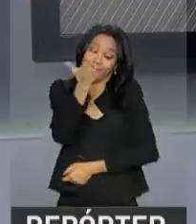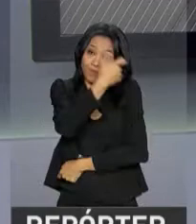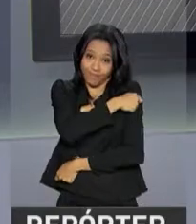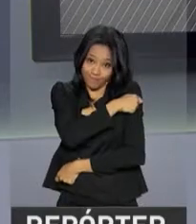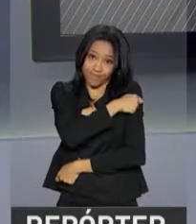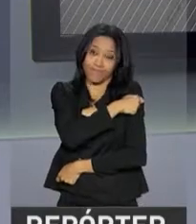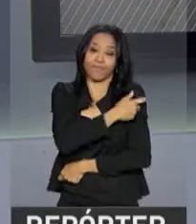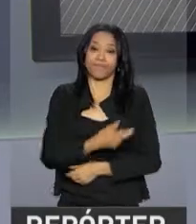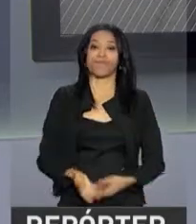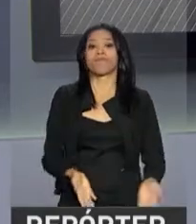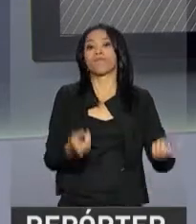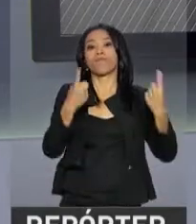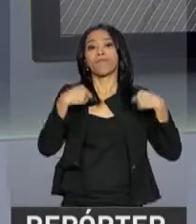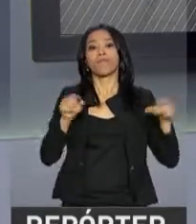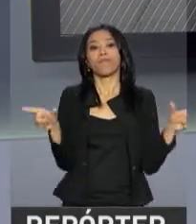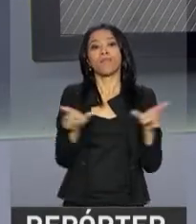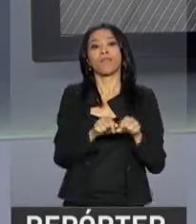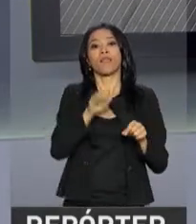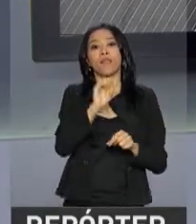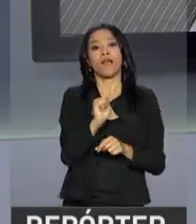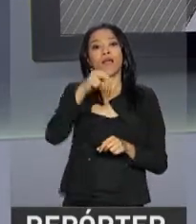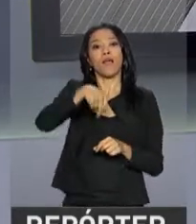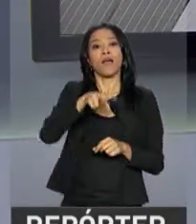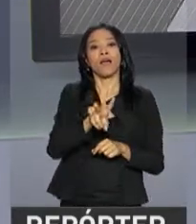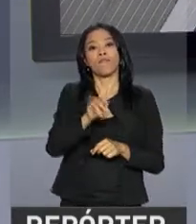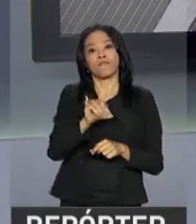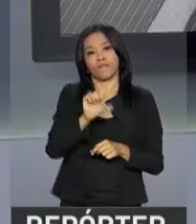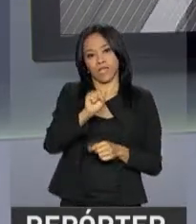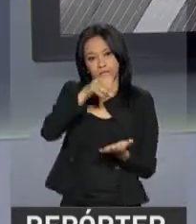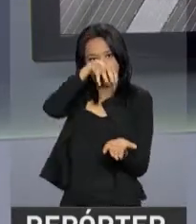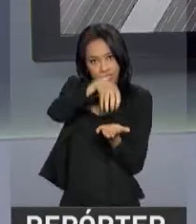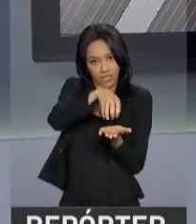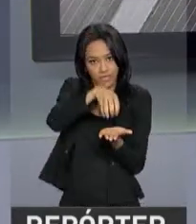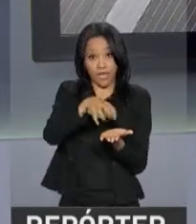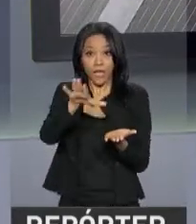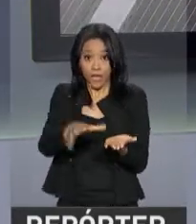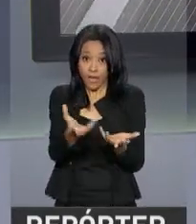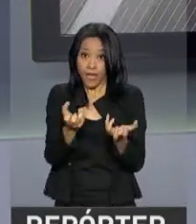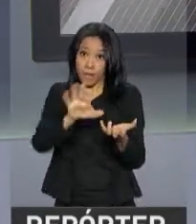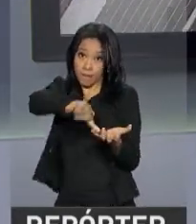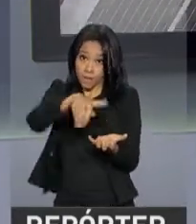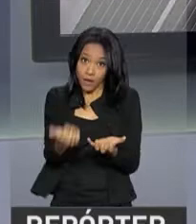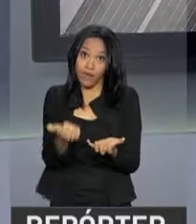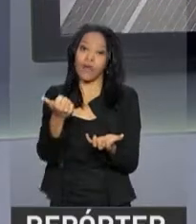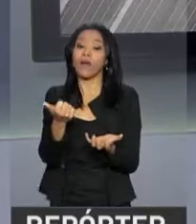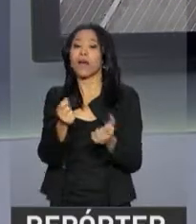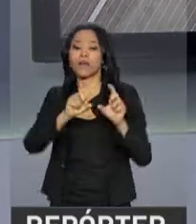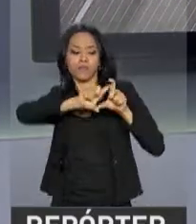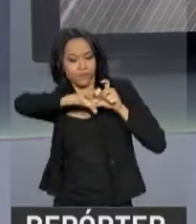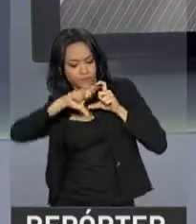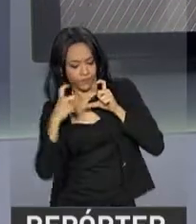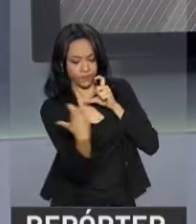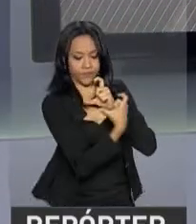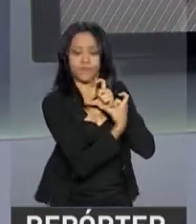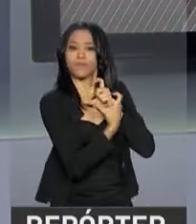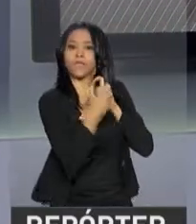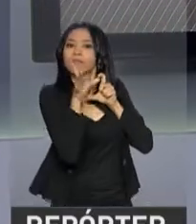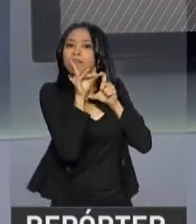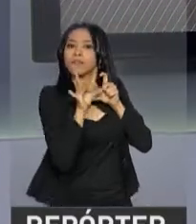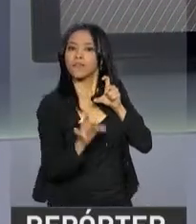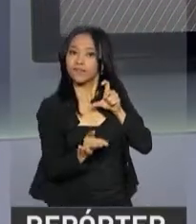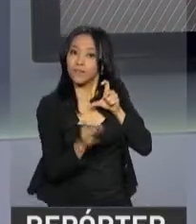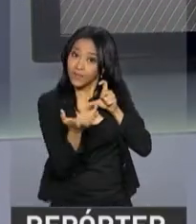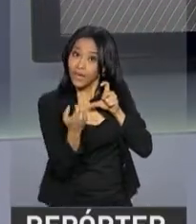agência nacional de vigilância sanitária quer melhorar a informação nutricional dos rótulos de alimentos e para isso quer a sua